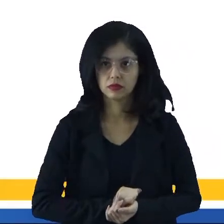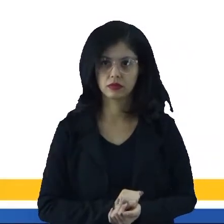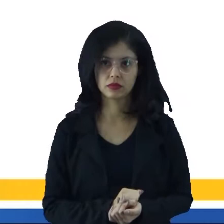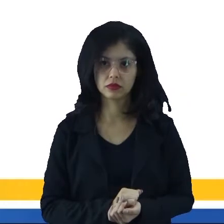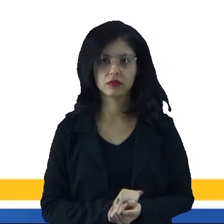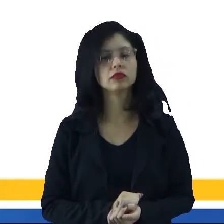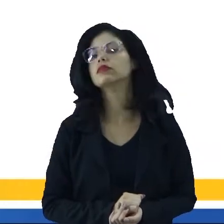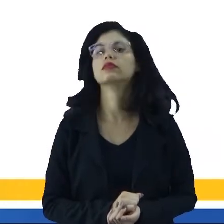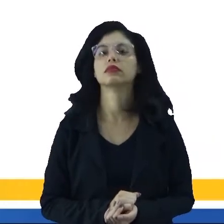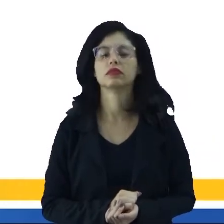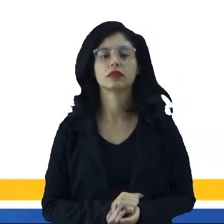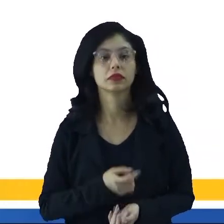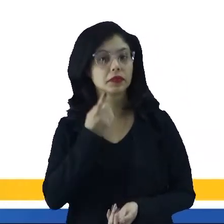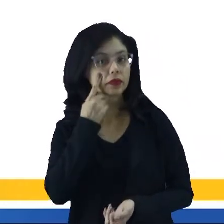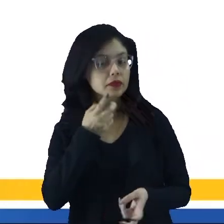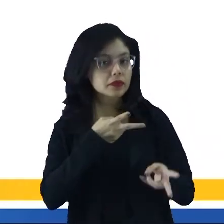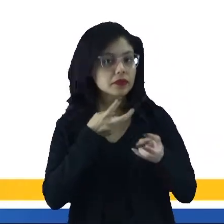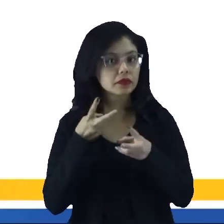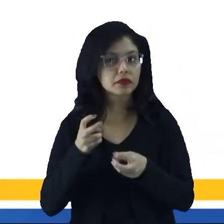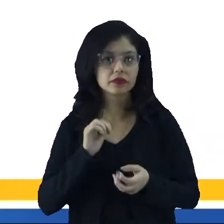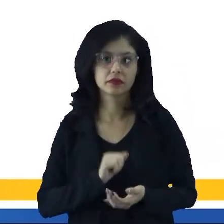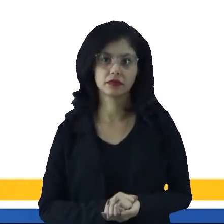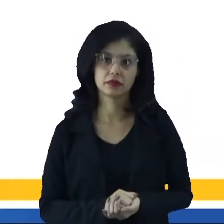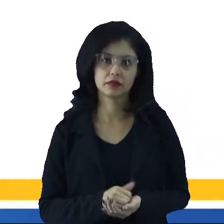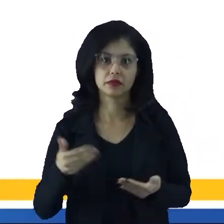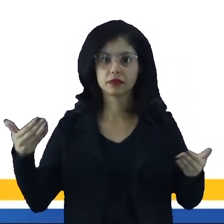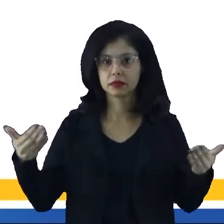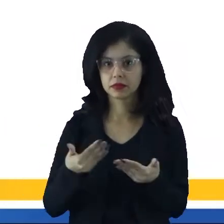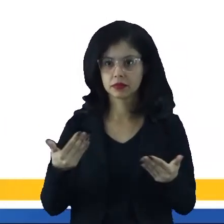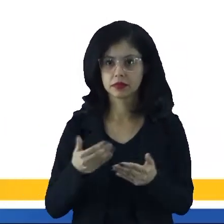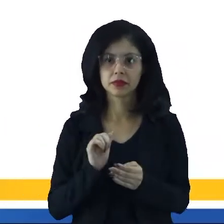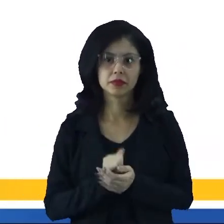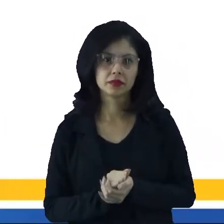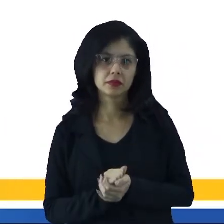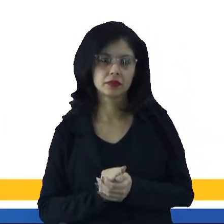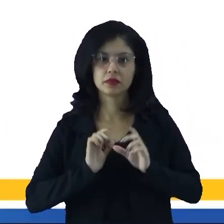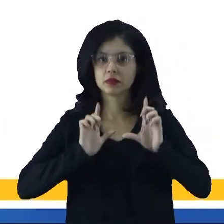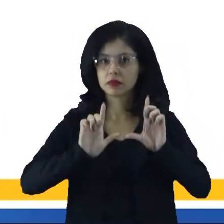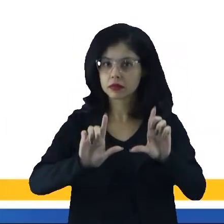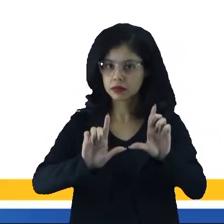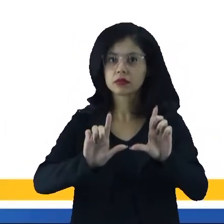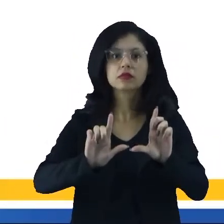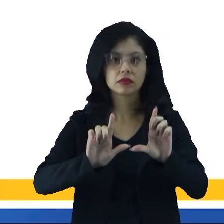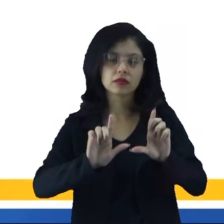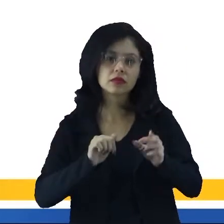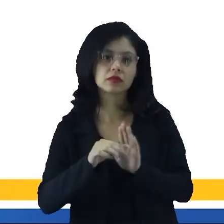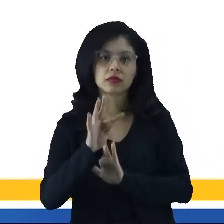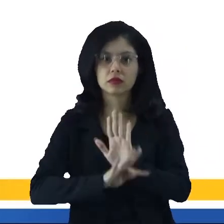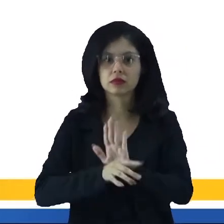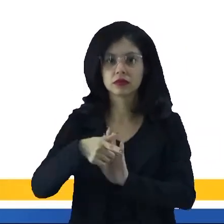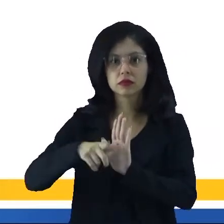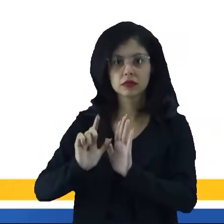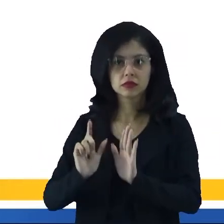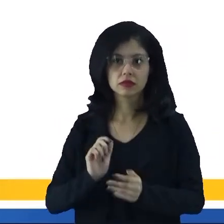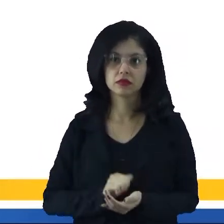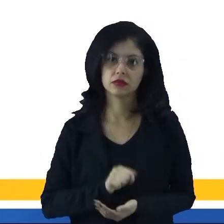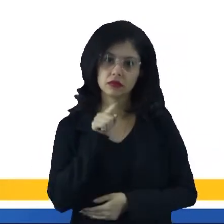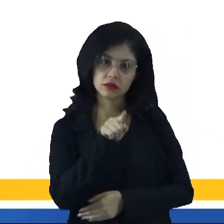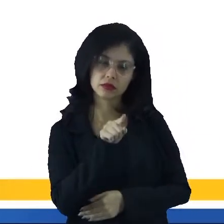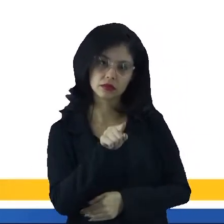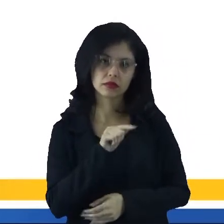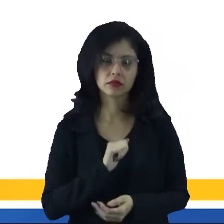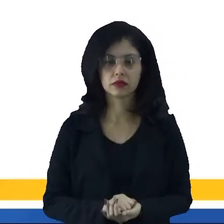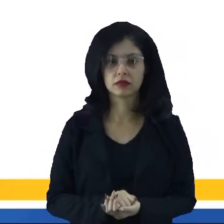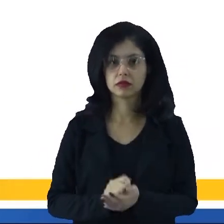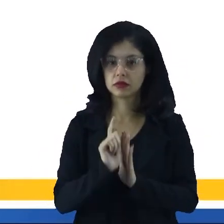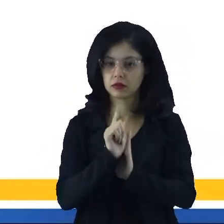Olha só, observe a imagem aí. Agora eu tenho um achard, né, diferente da tirinha, que é o texto anterior. Nesse gênero,